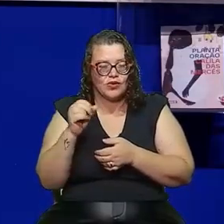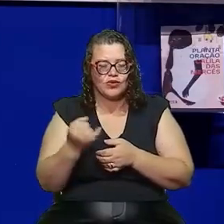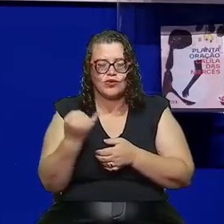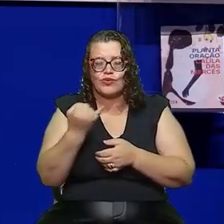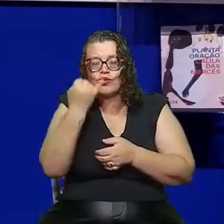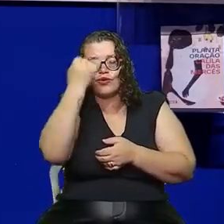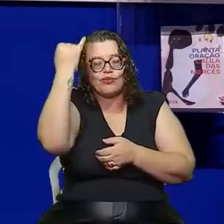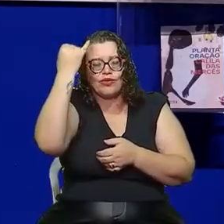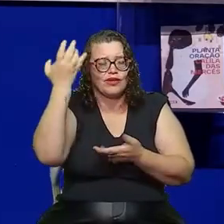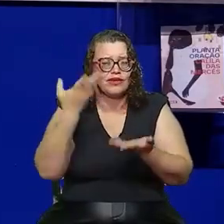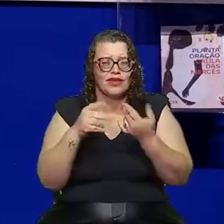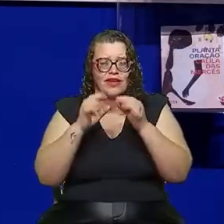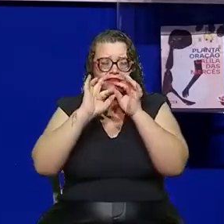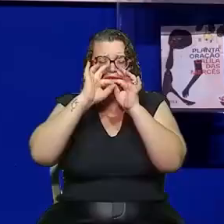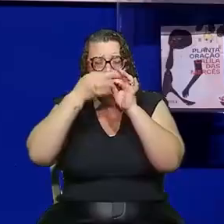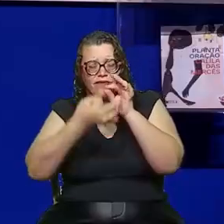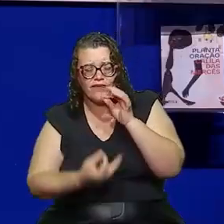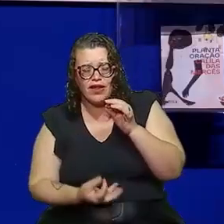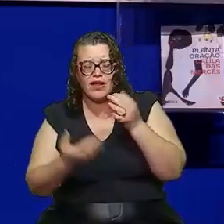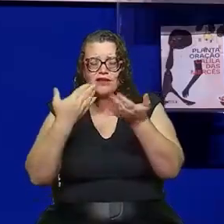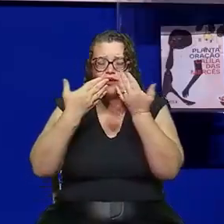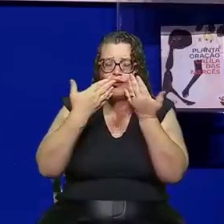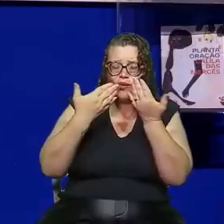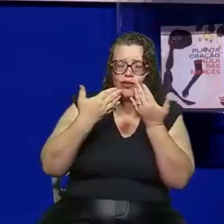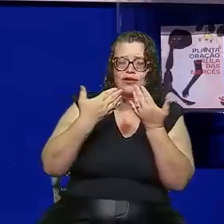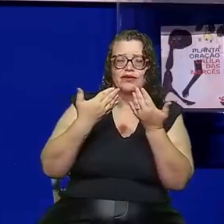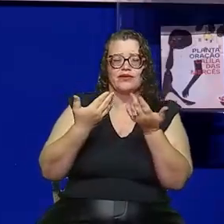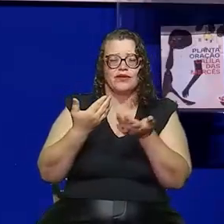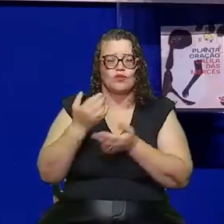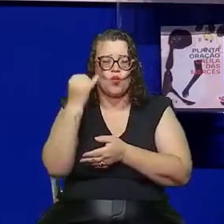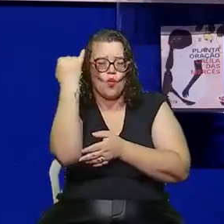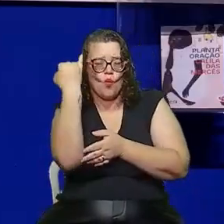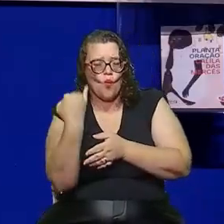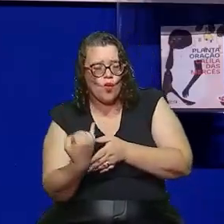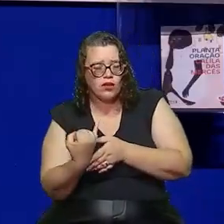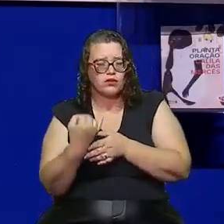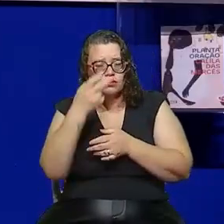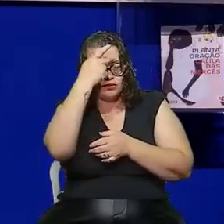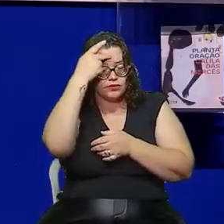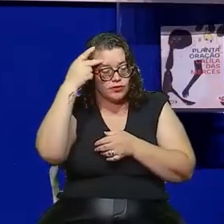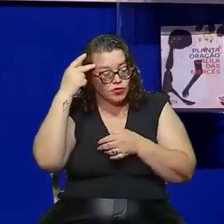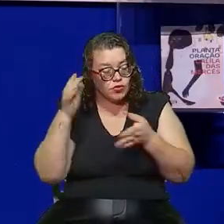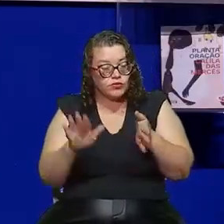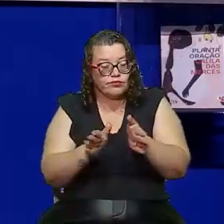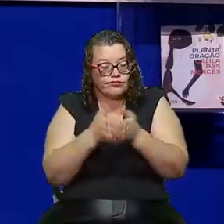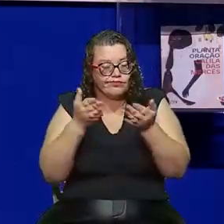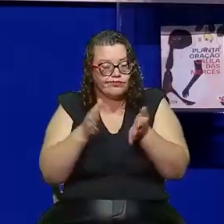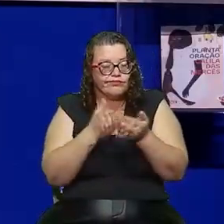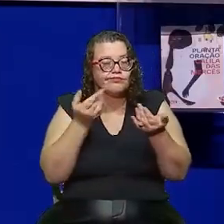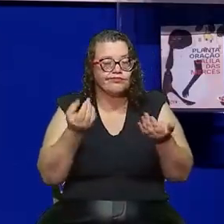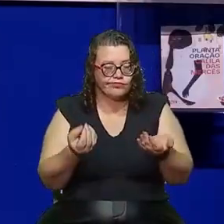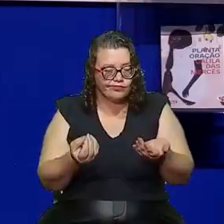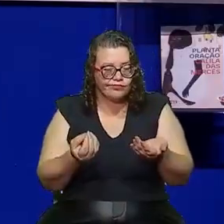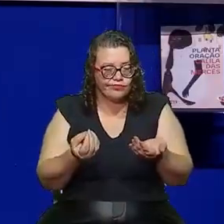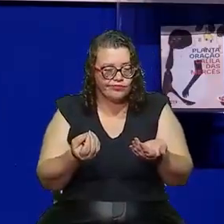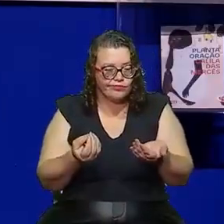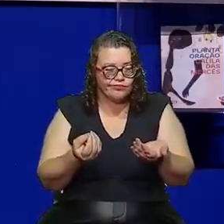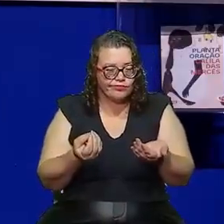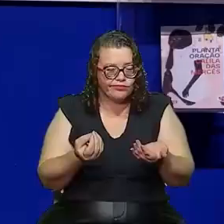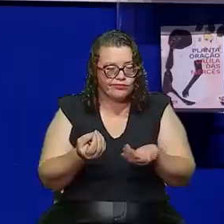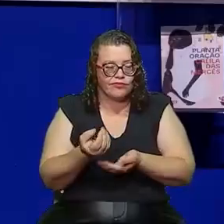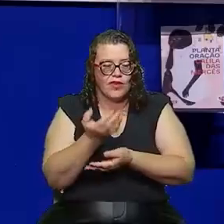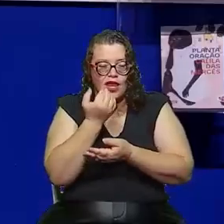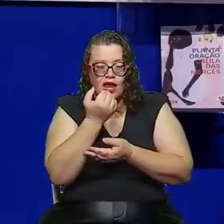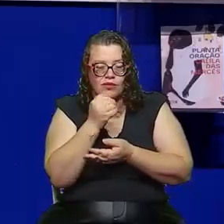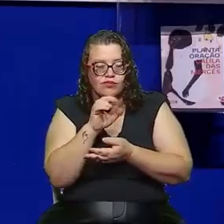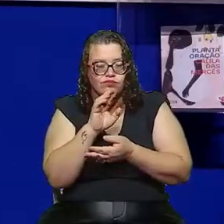importante. A gente ficou falando, né, sobre a questão da dieta das pessoas pobres, né? E a gente estava falando muito do